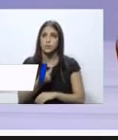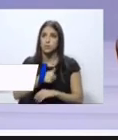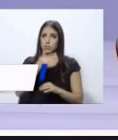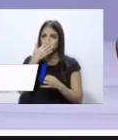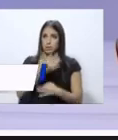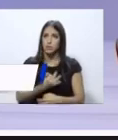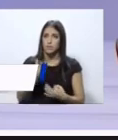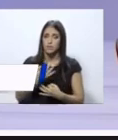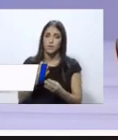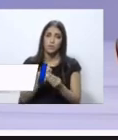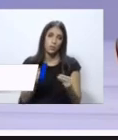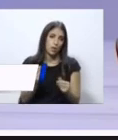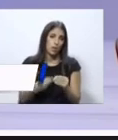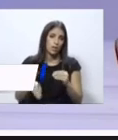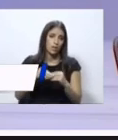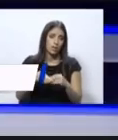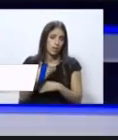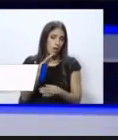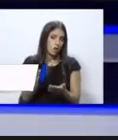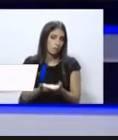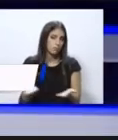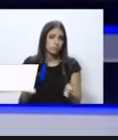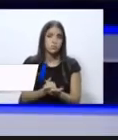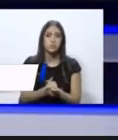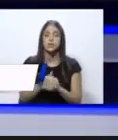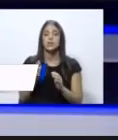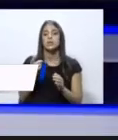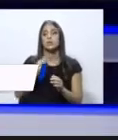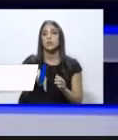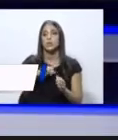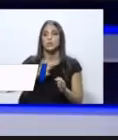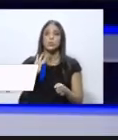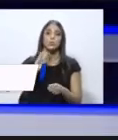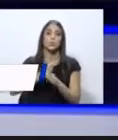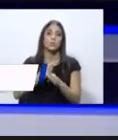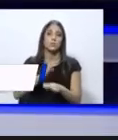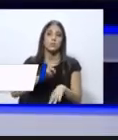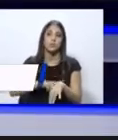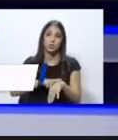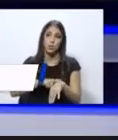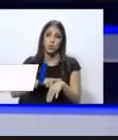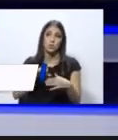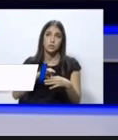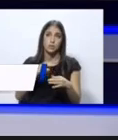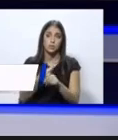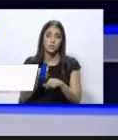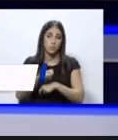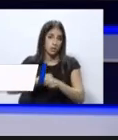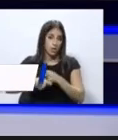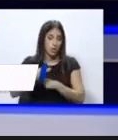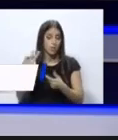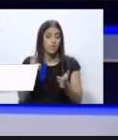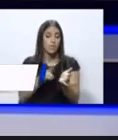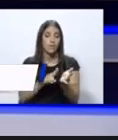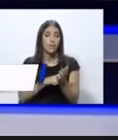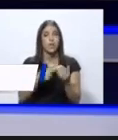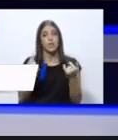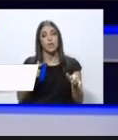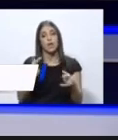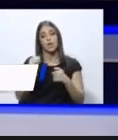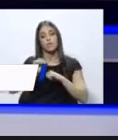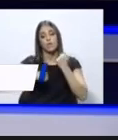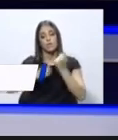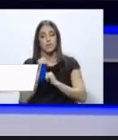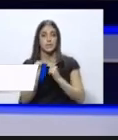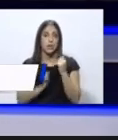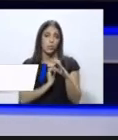acrescentar qualidade. Estamos nas últimas horas do mercado e a verdade é que há uma movimentação de